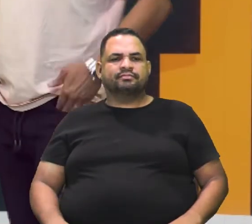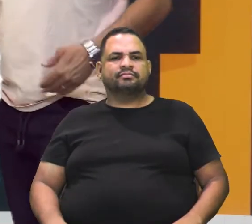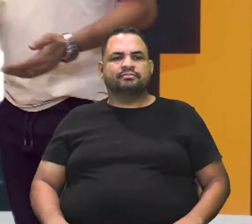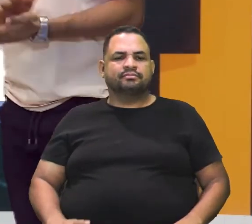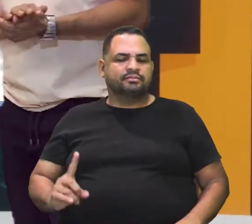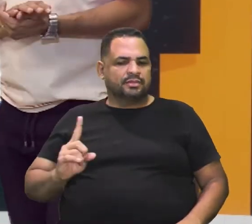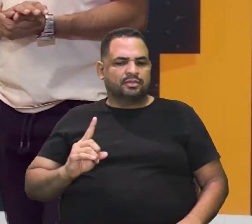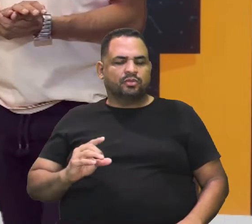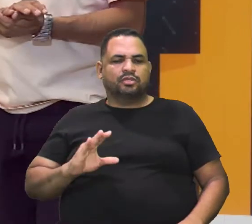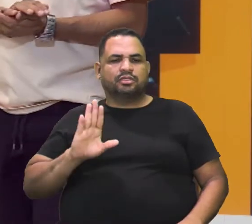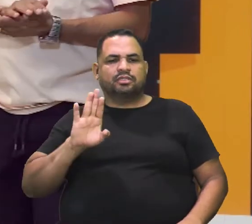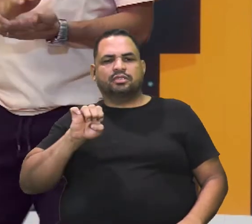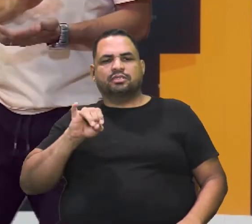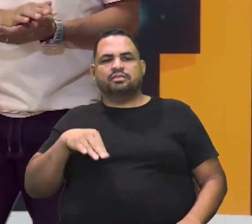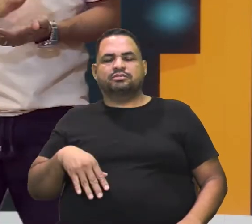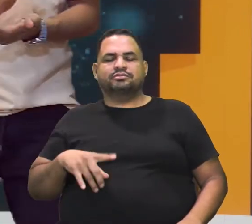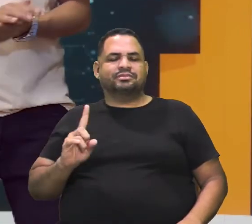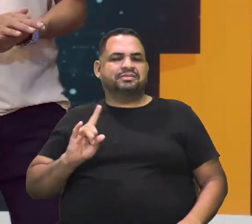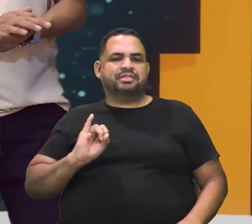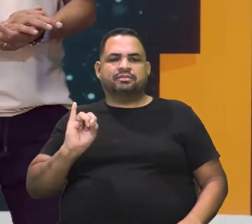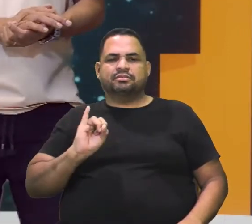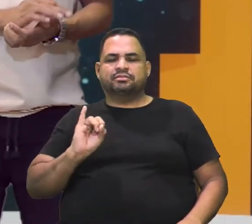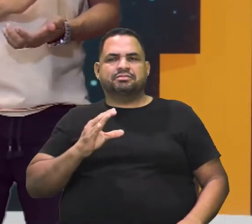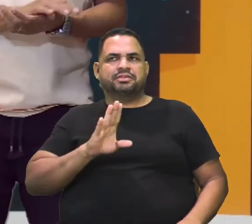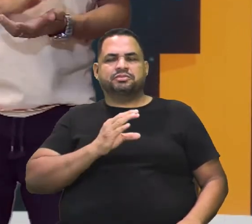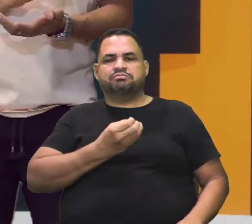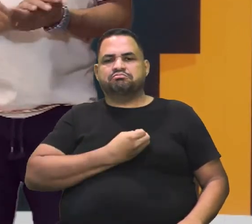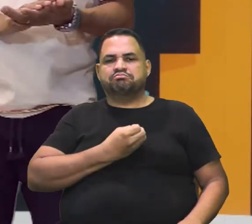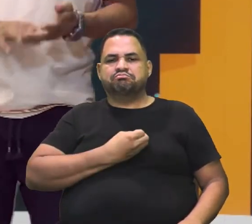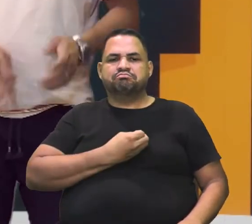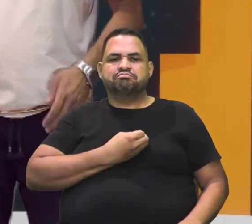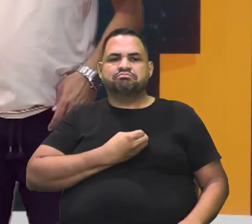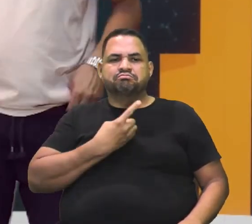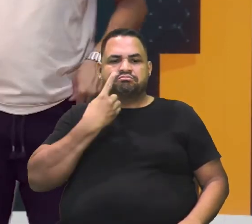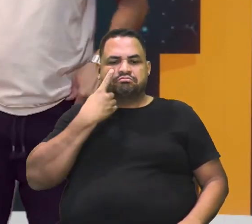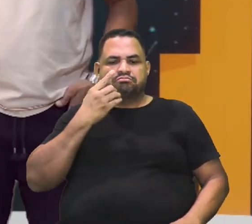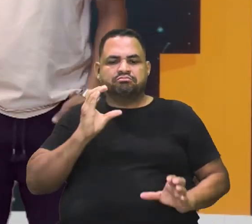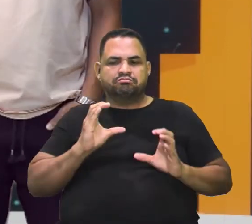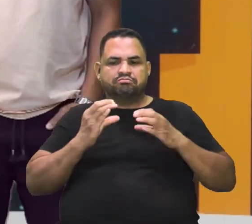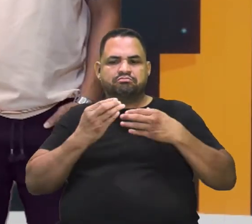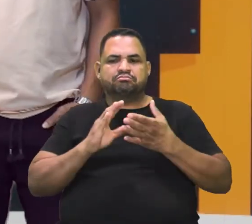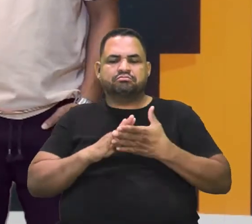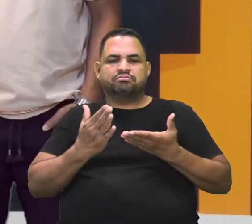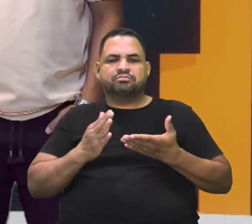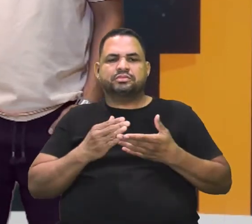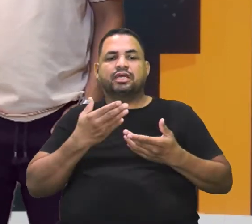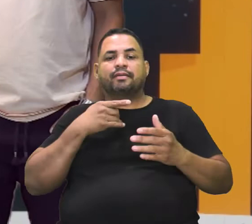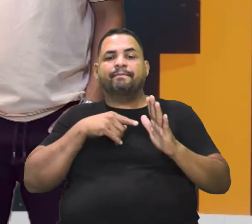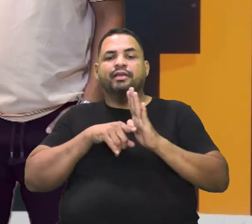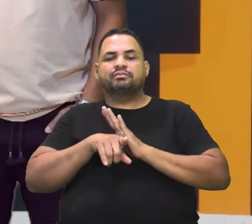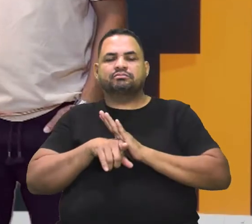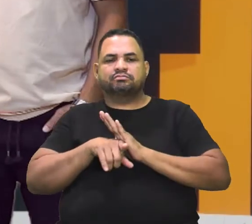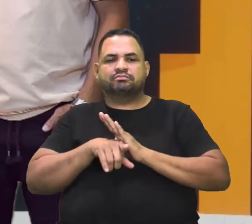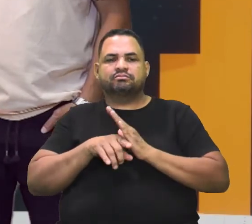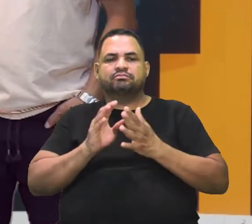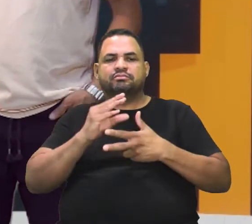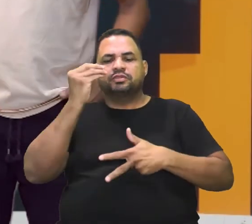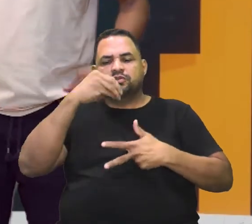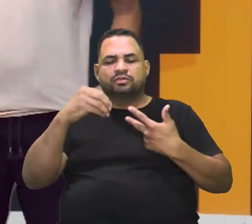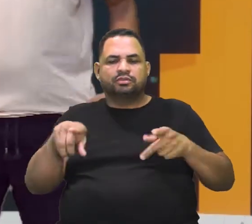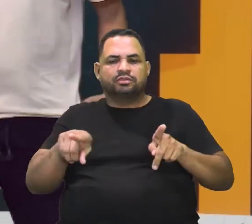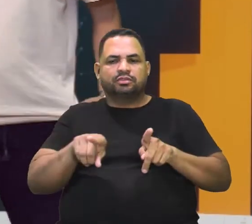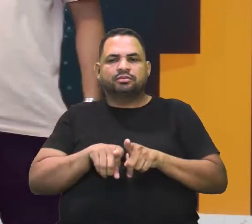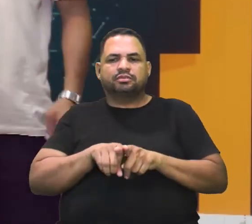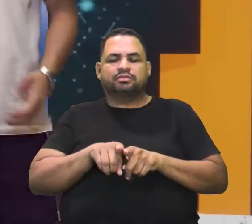é natural. Não é inteiro, não é irracional. Então, a gente tem que observar o conjunto que o exercício está falando, e isso no Enem também